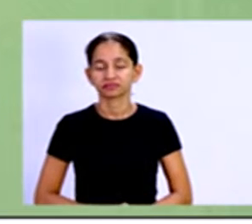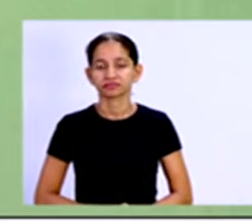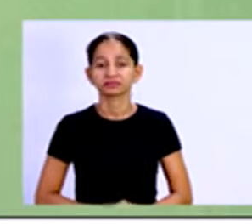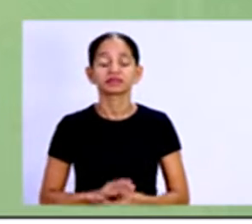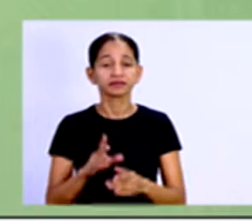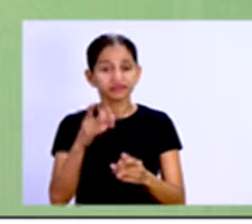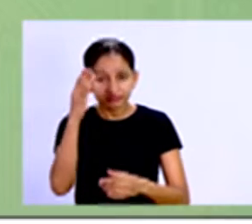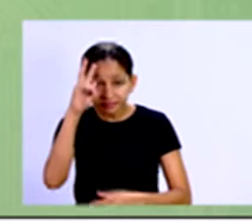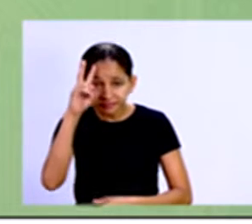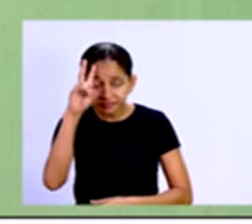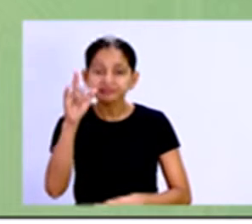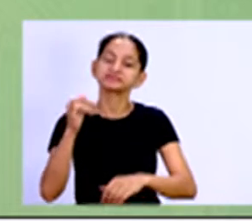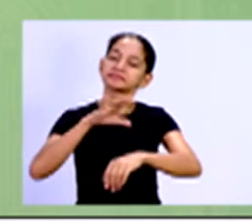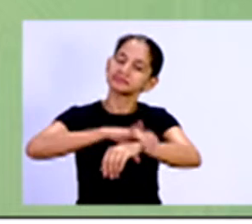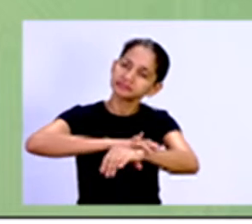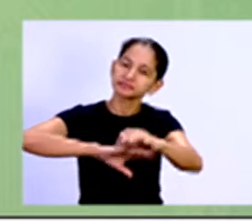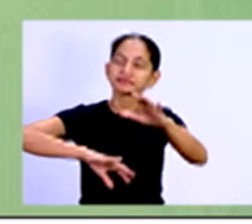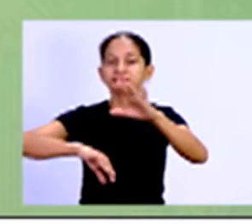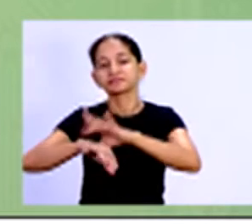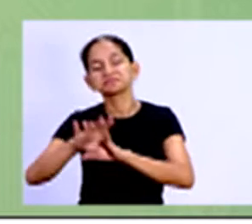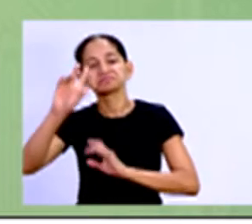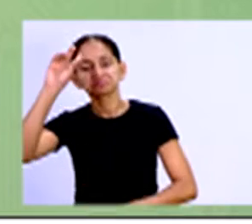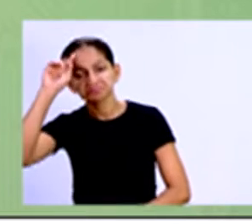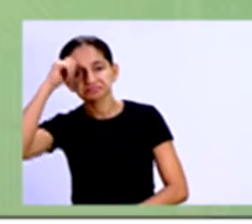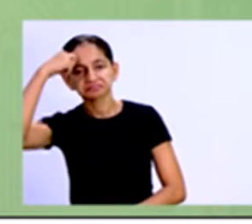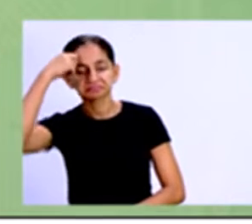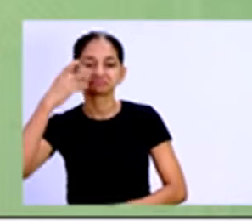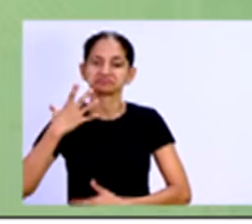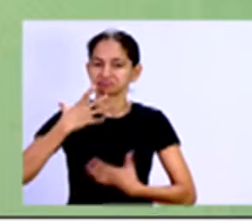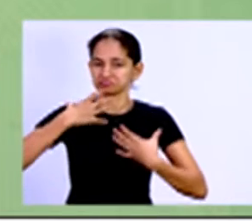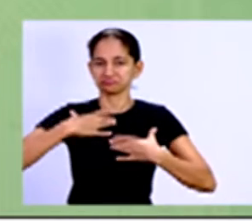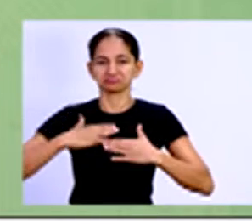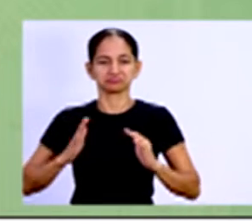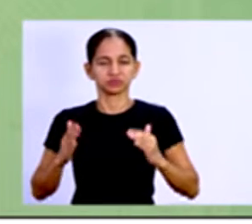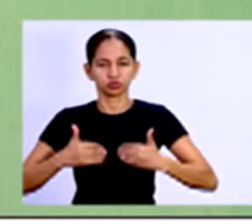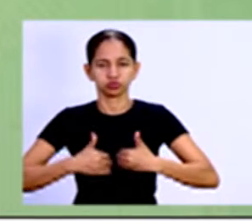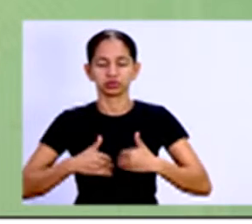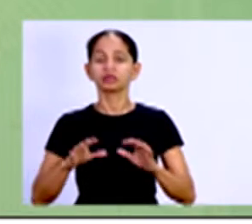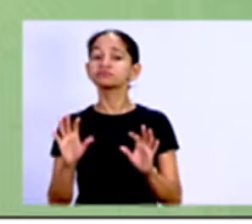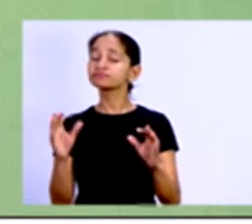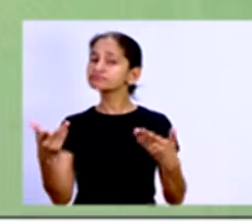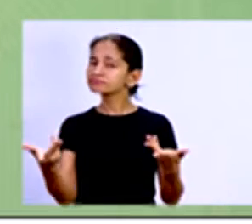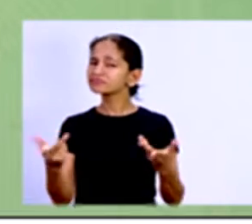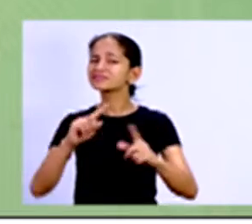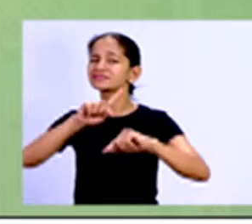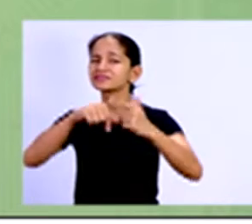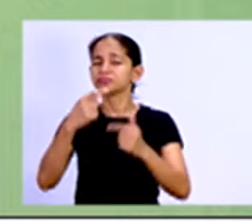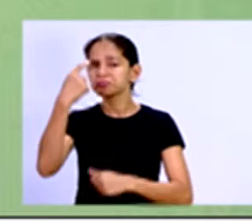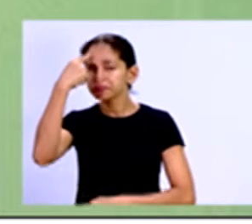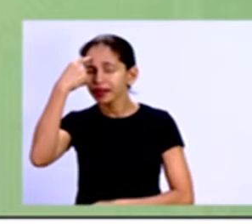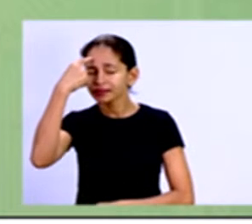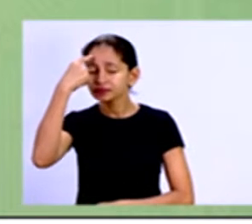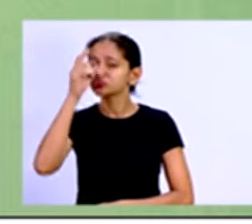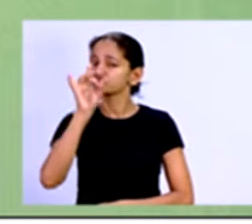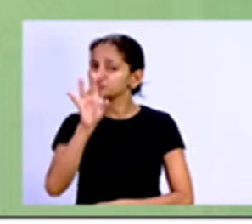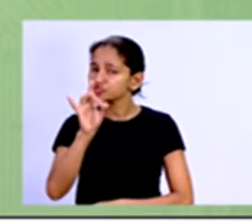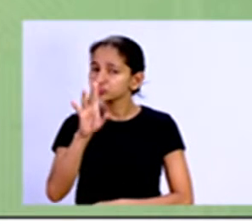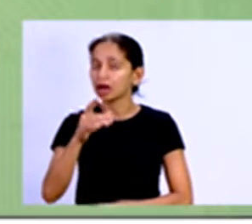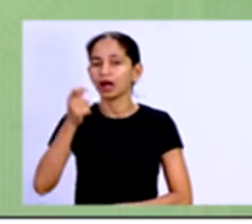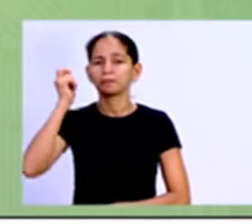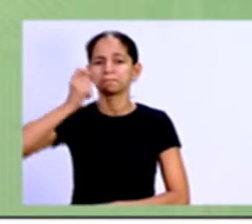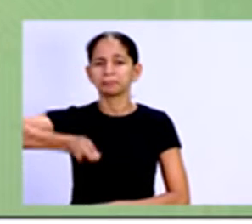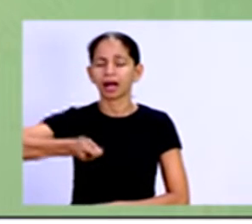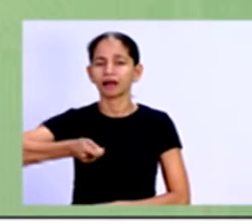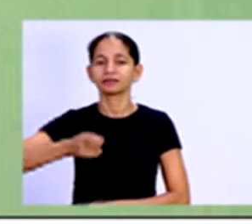Né? Com uma beca preta, quer dizer, essa deve ser a primeira imagem que deve vir à sua cabeça, né? De um